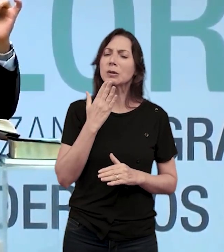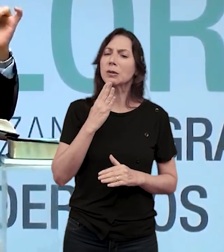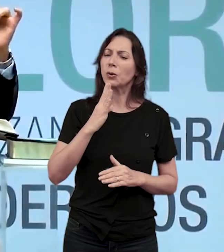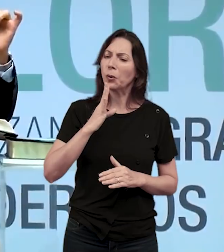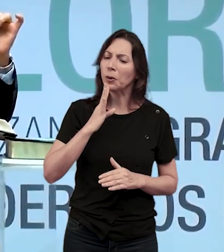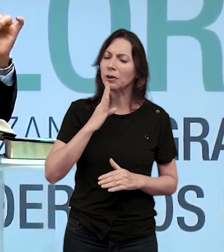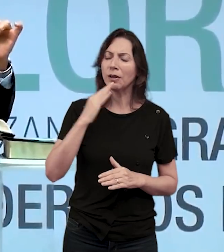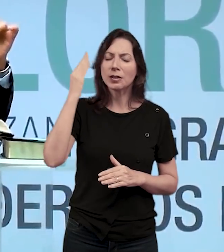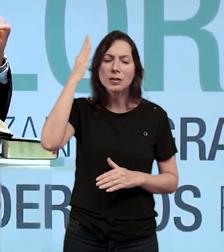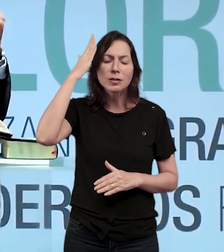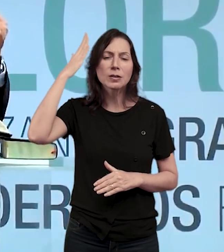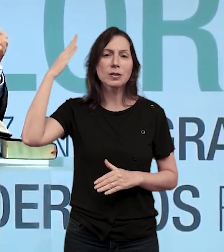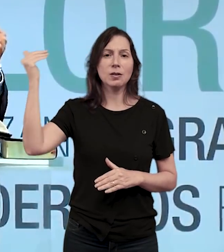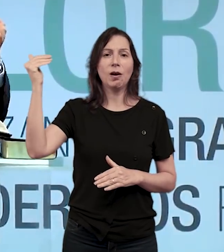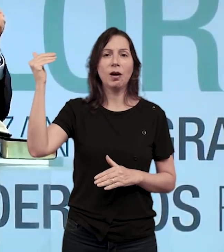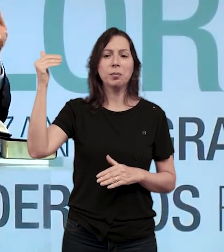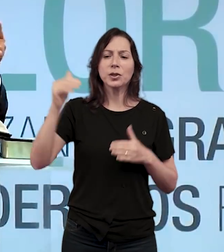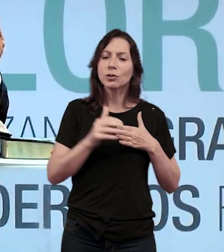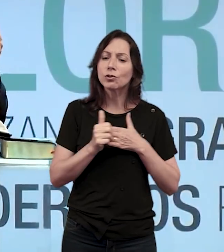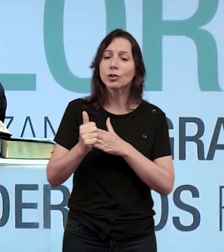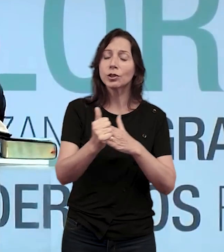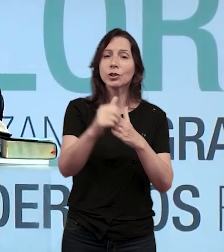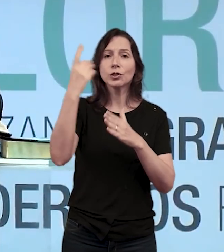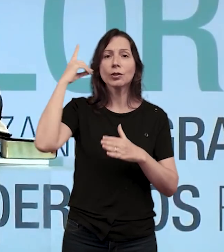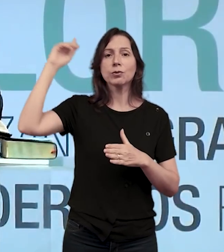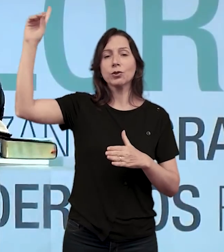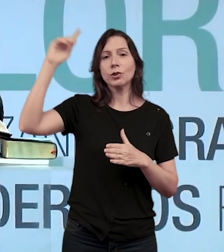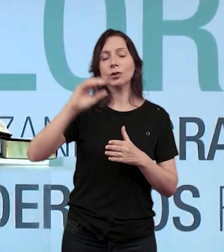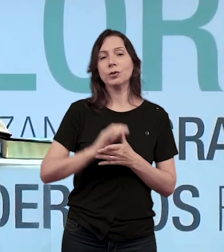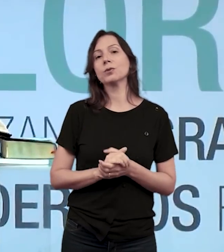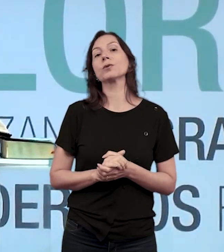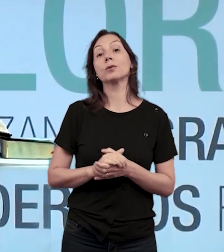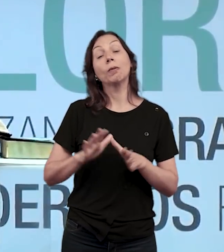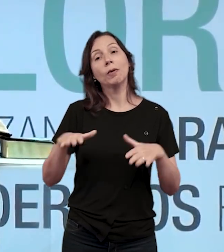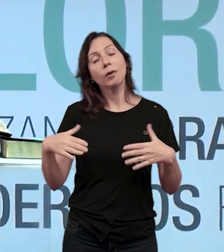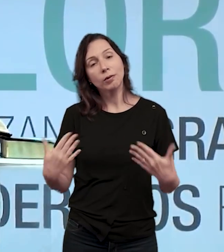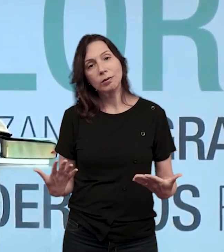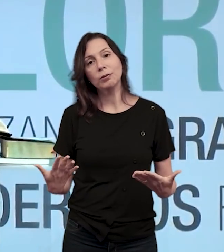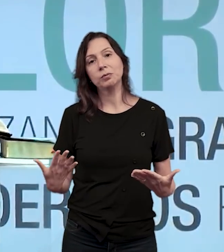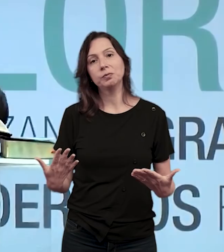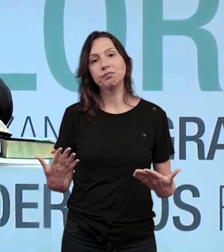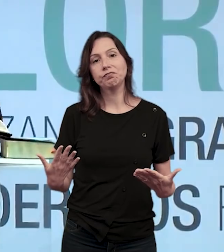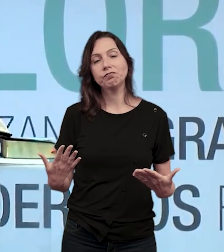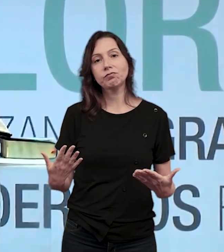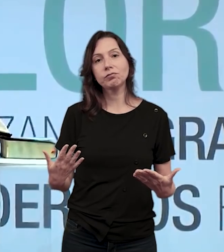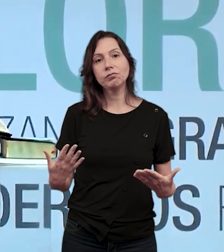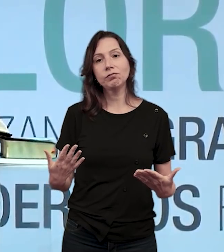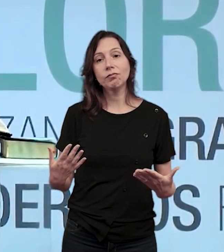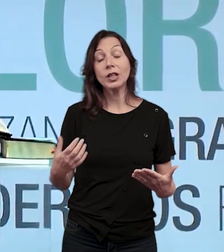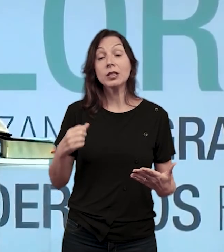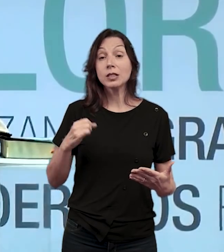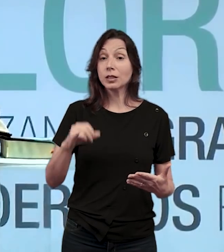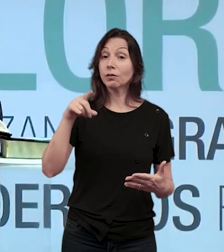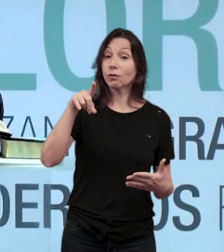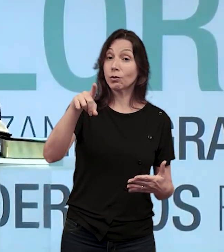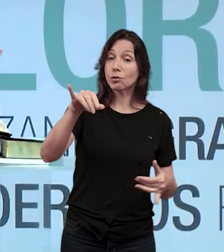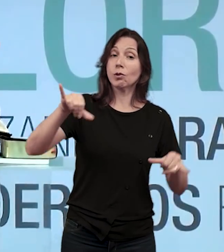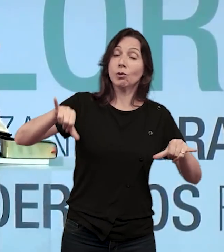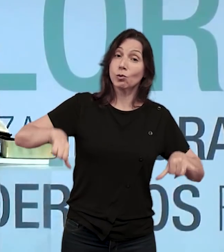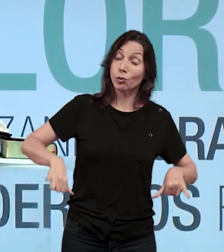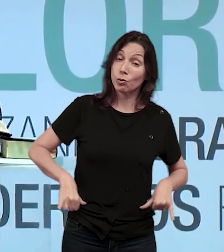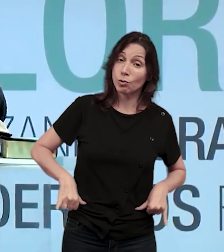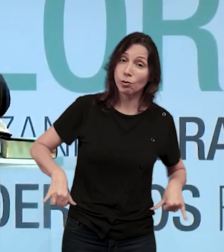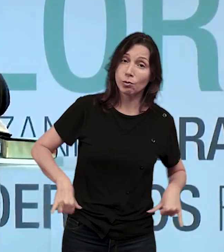da permissão ou da direção divina, então, se você está sofrendo, o